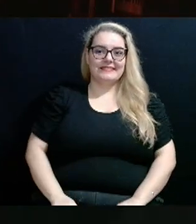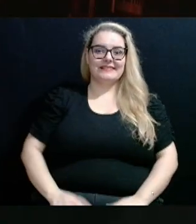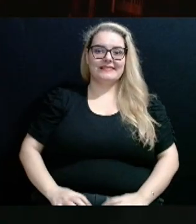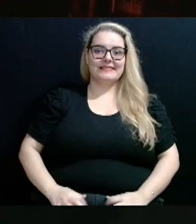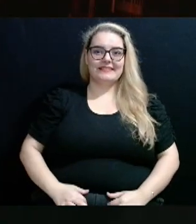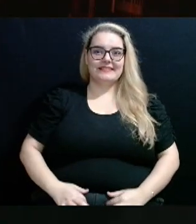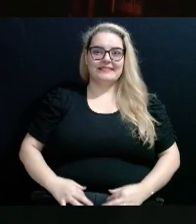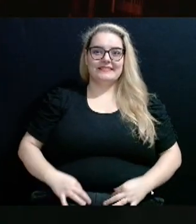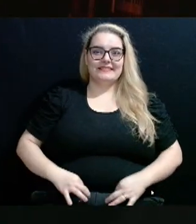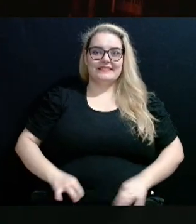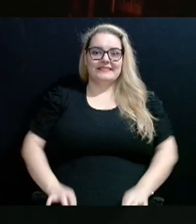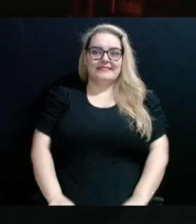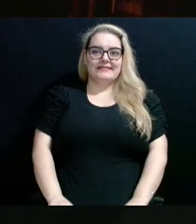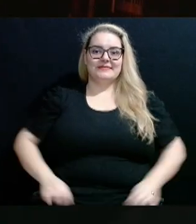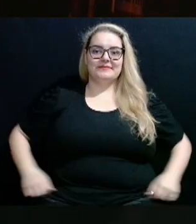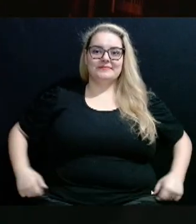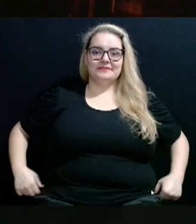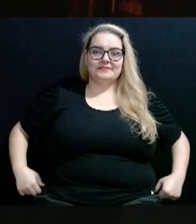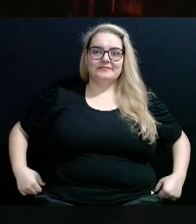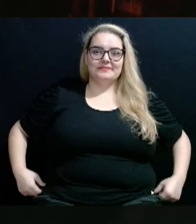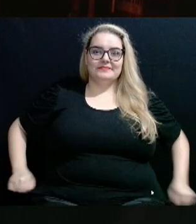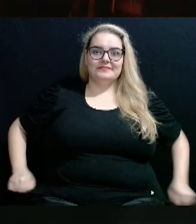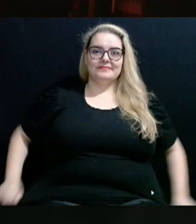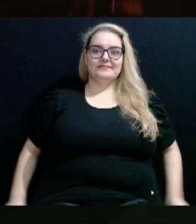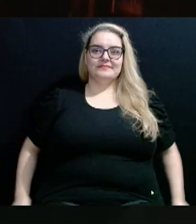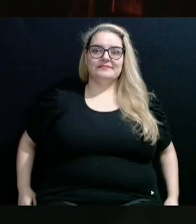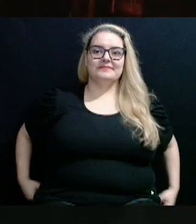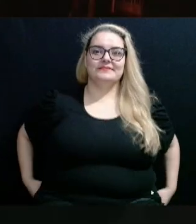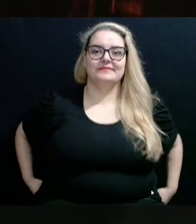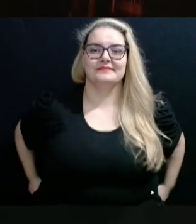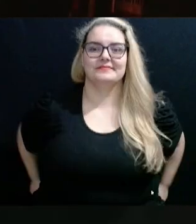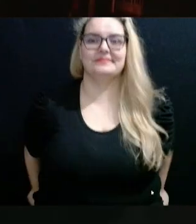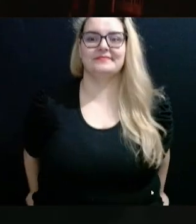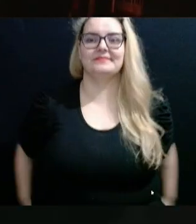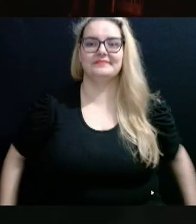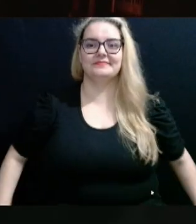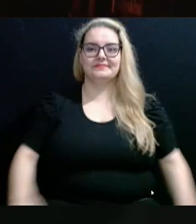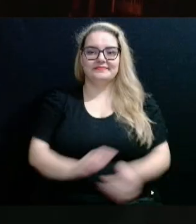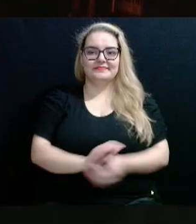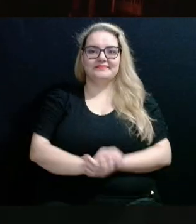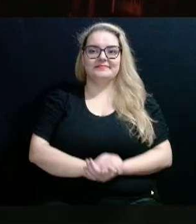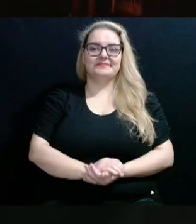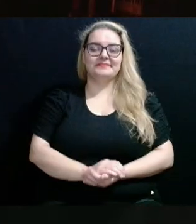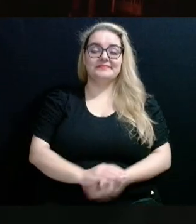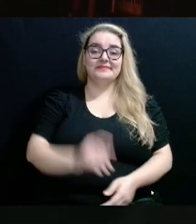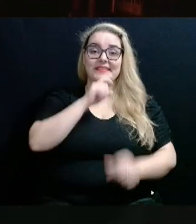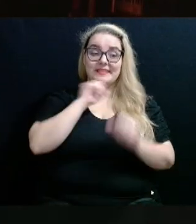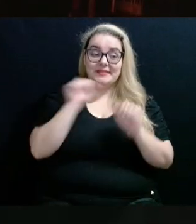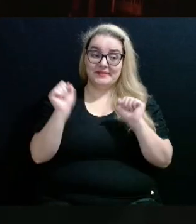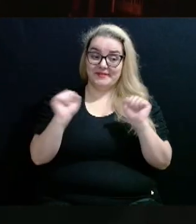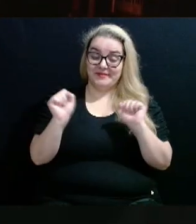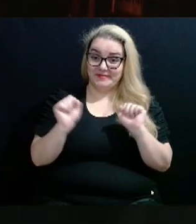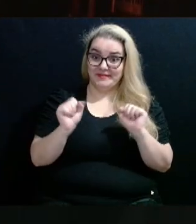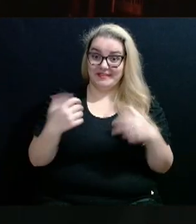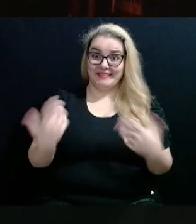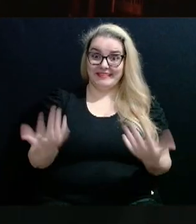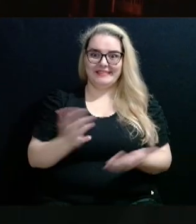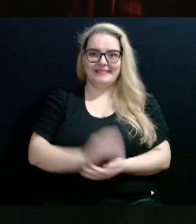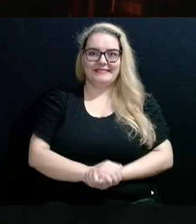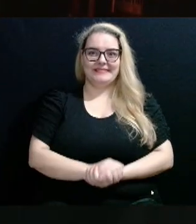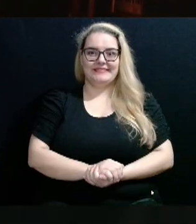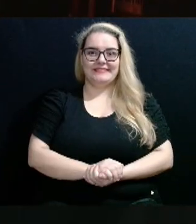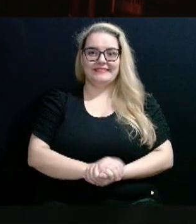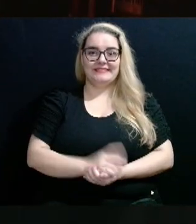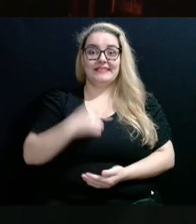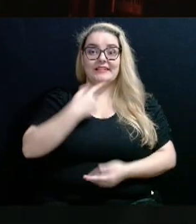Segunda-feira, dia 11 de maio, frio demais. E aí hoje a gente fala de Copa do Mundo.